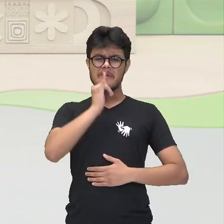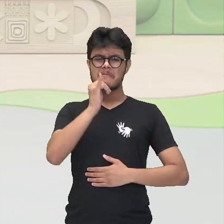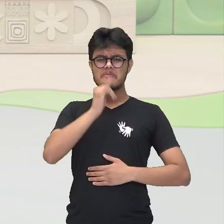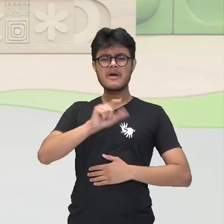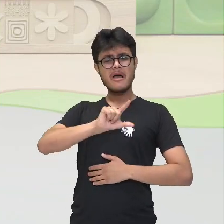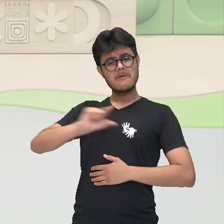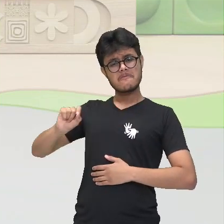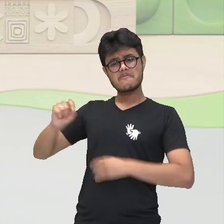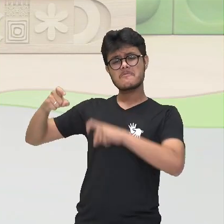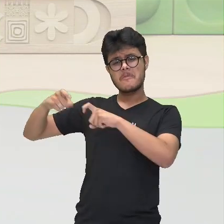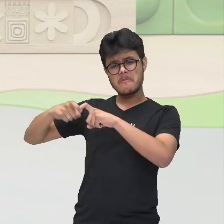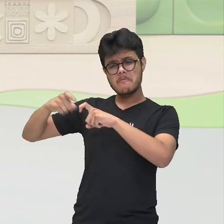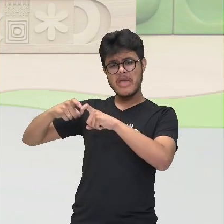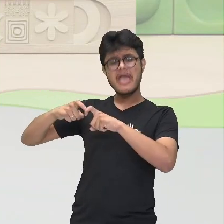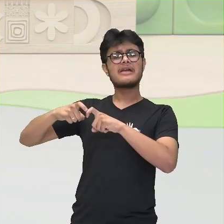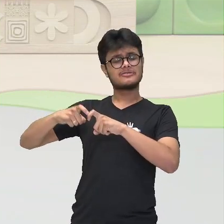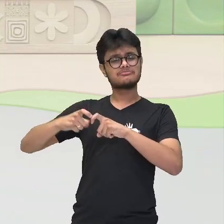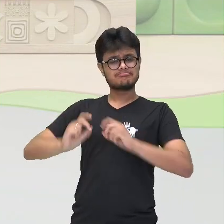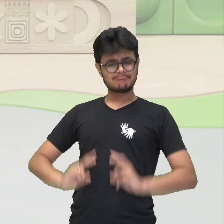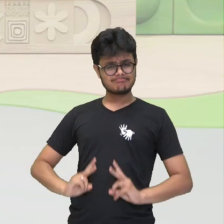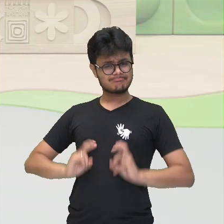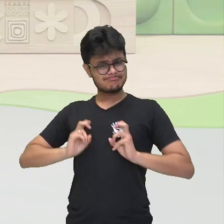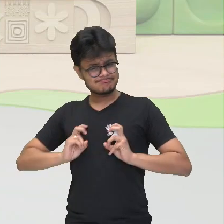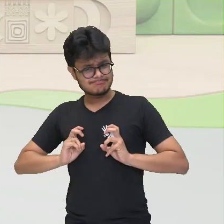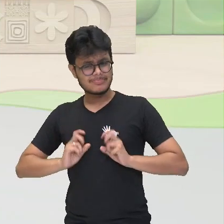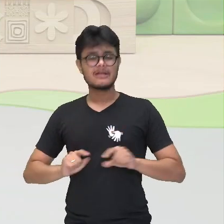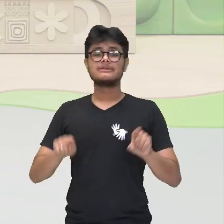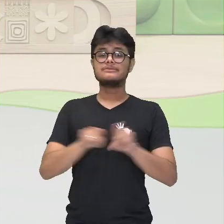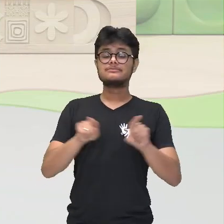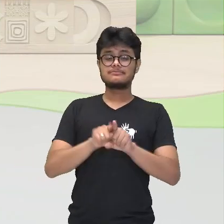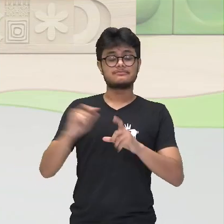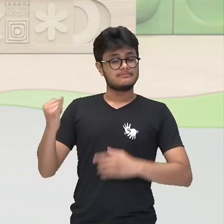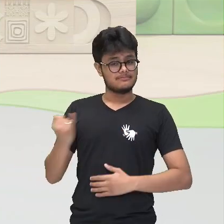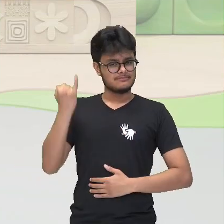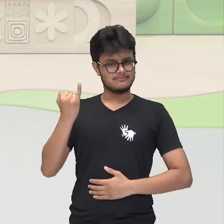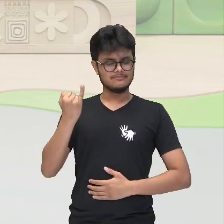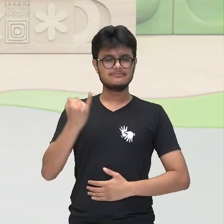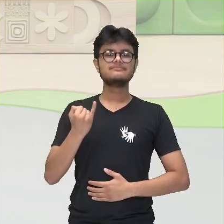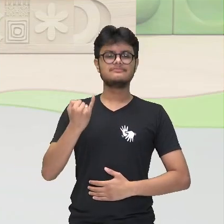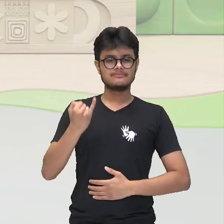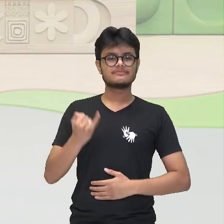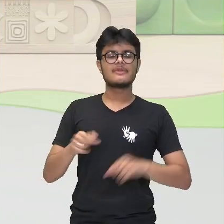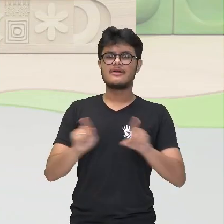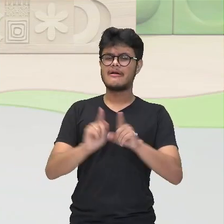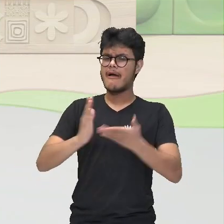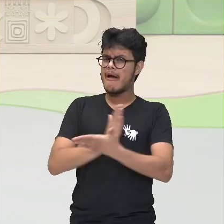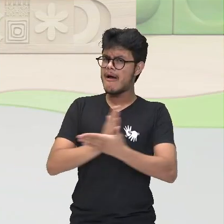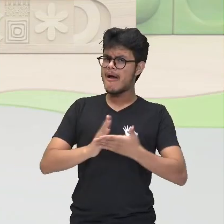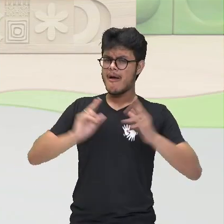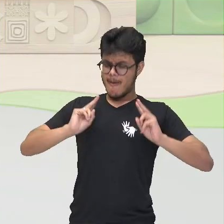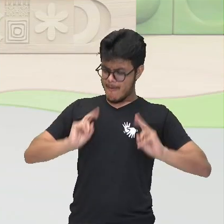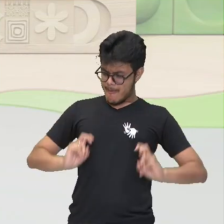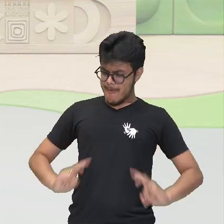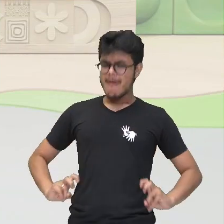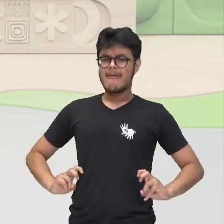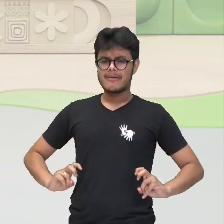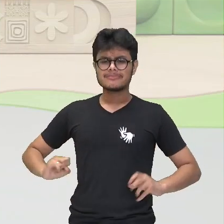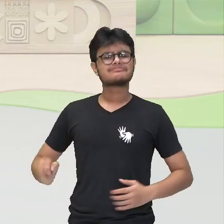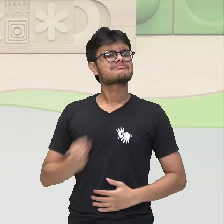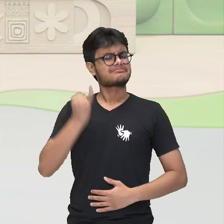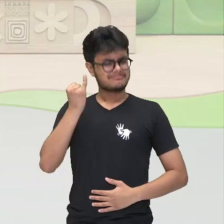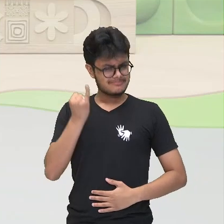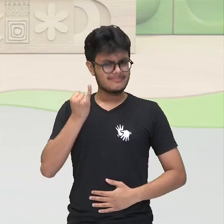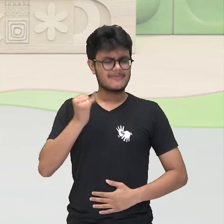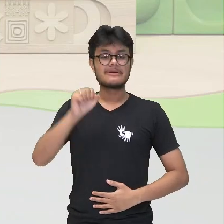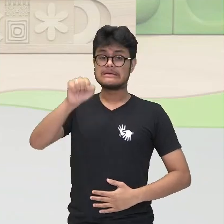está realizando exames, a importância da gente realizar aquele famoso check-up, É importante, por mais que a